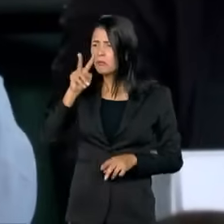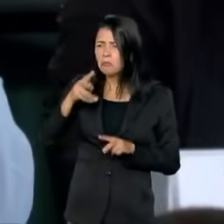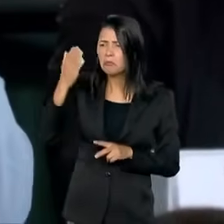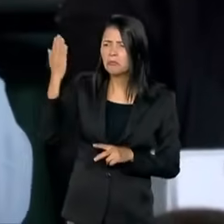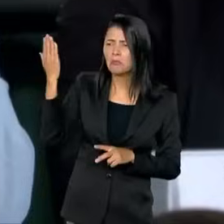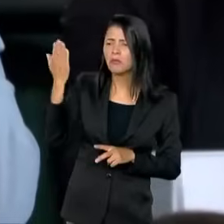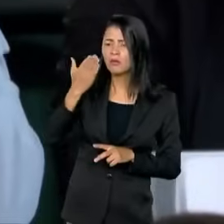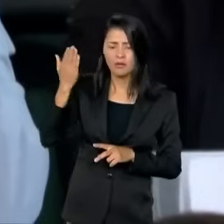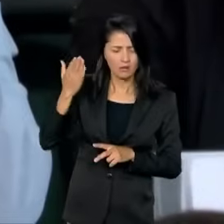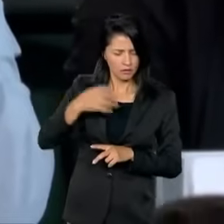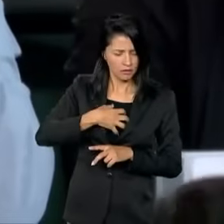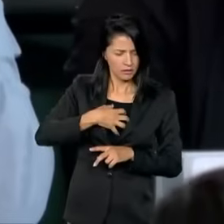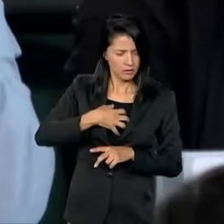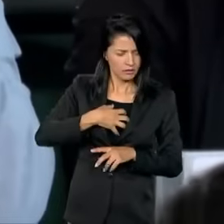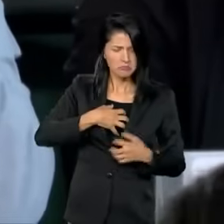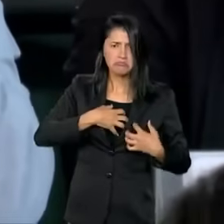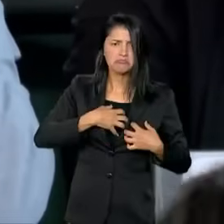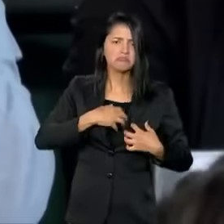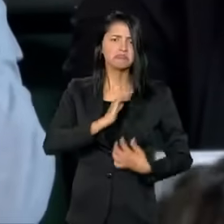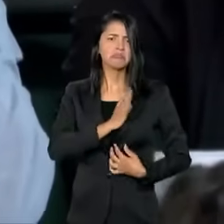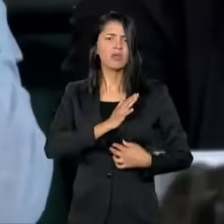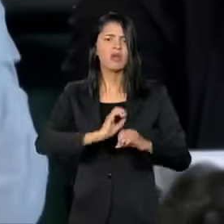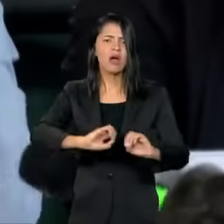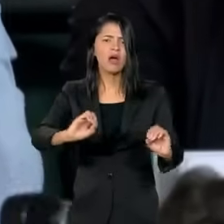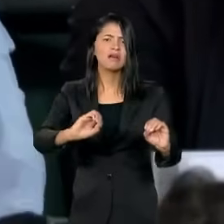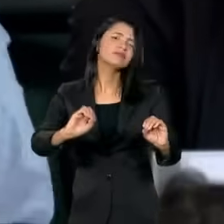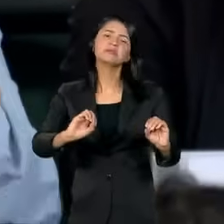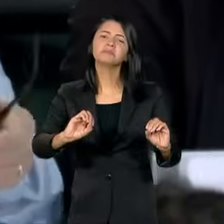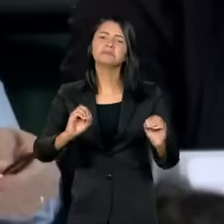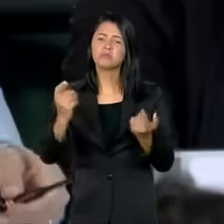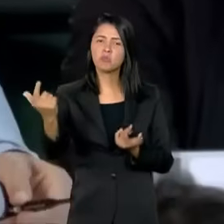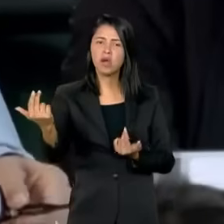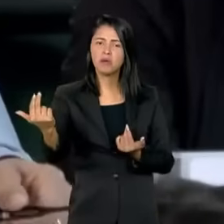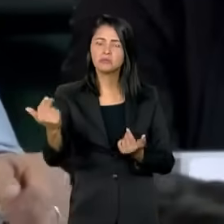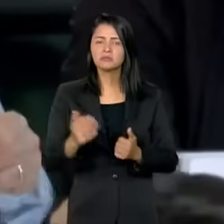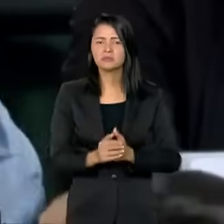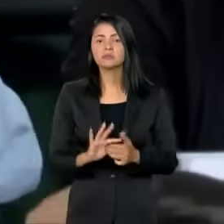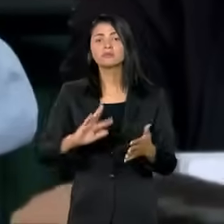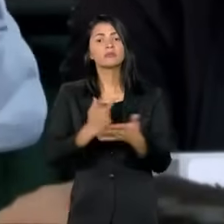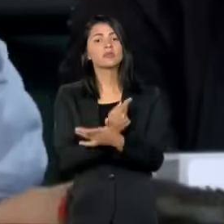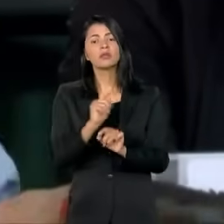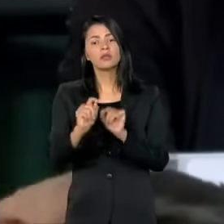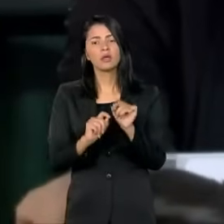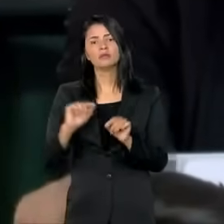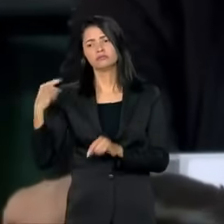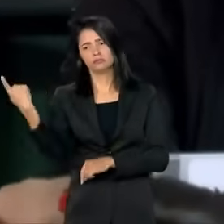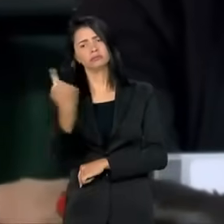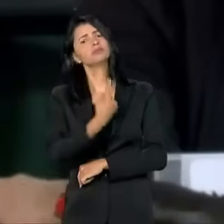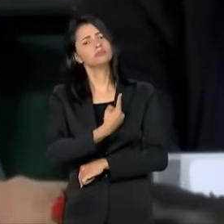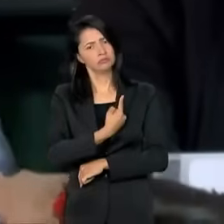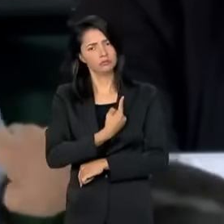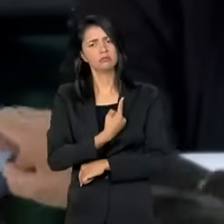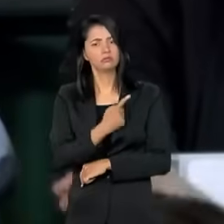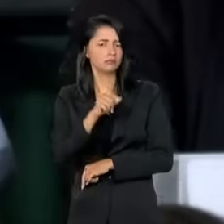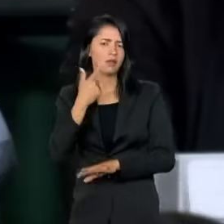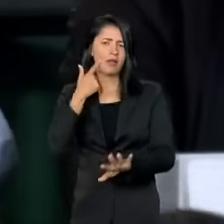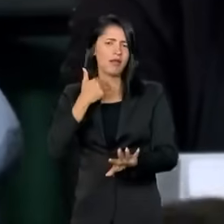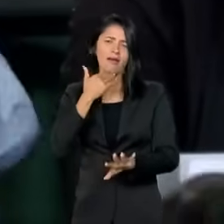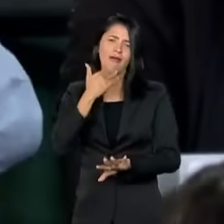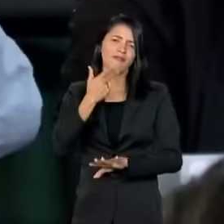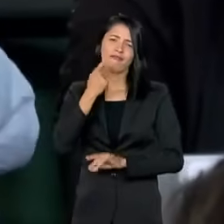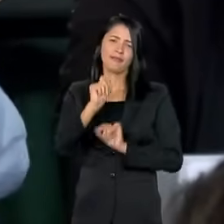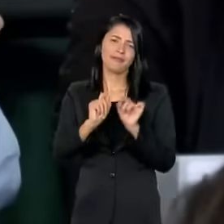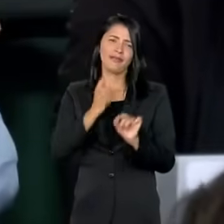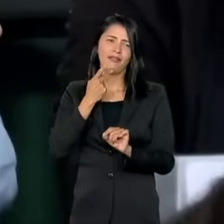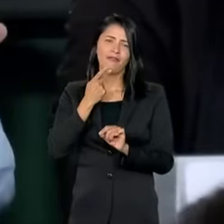o coração não sente. E isso acontece com todos nós. Não adianta alguém